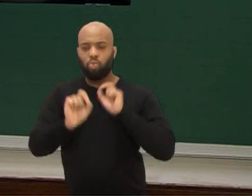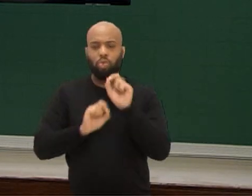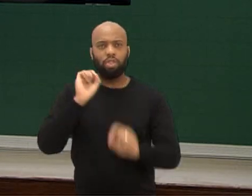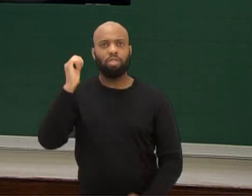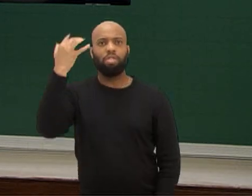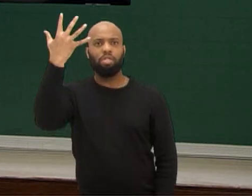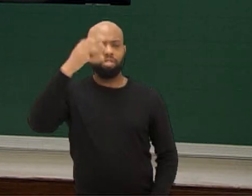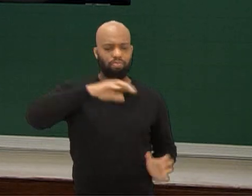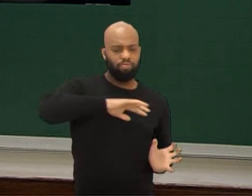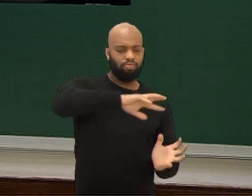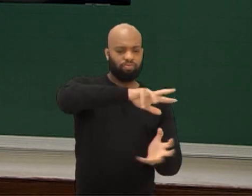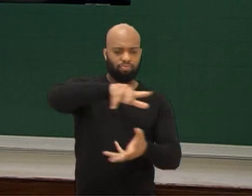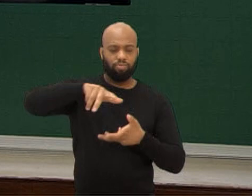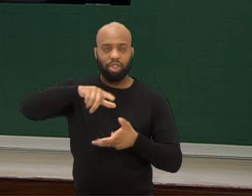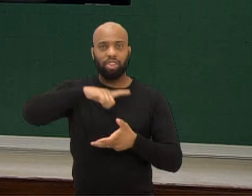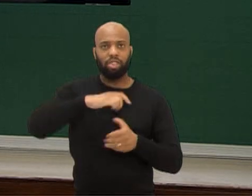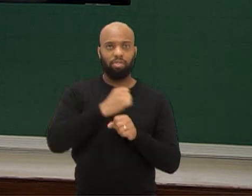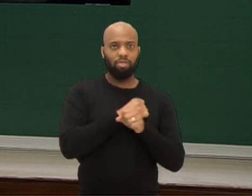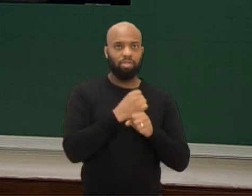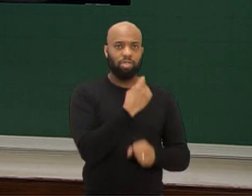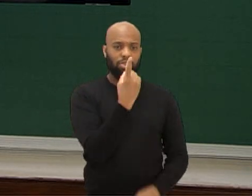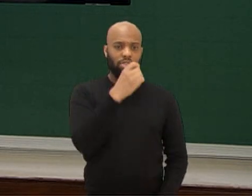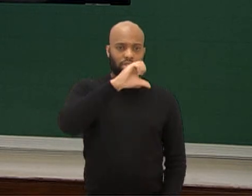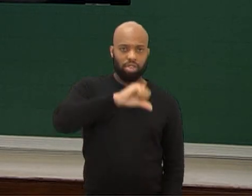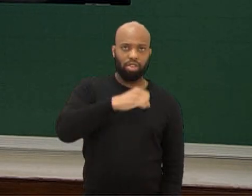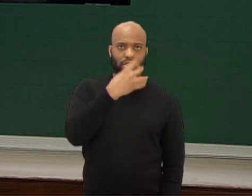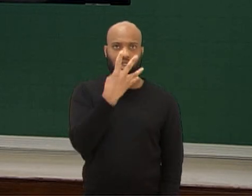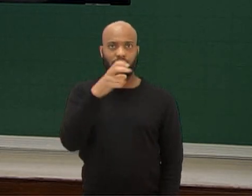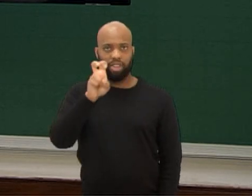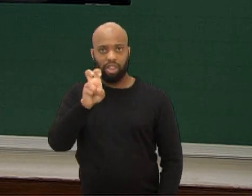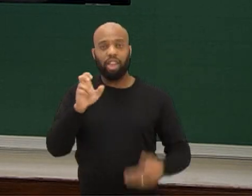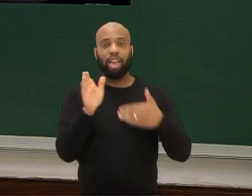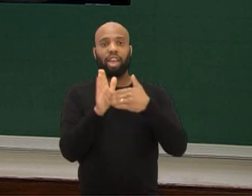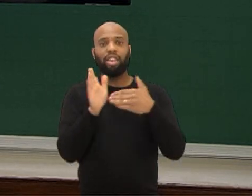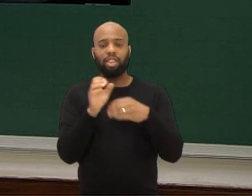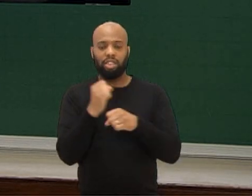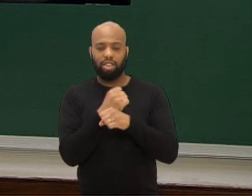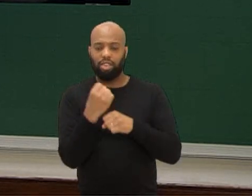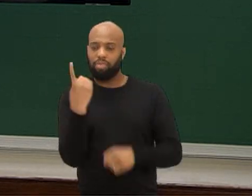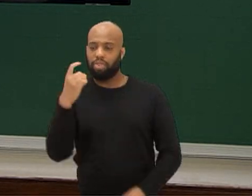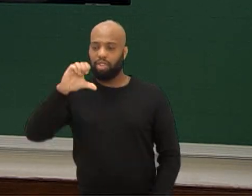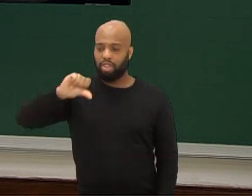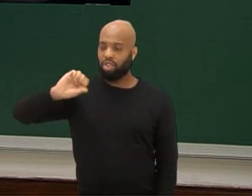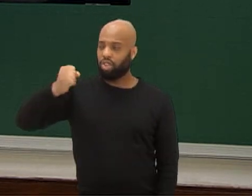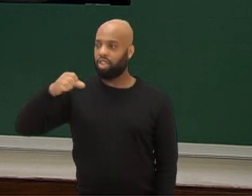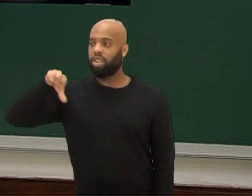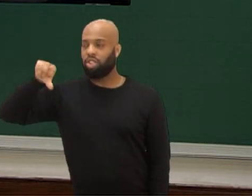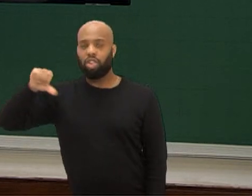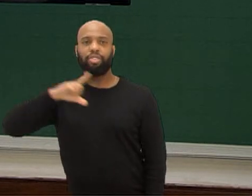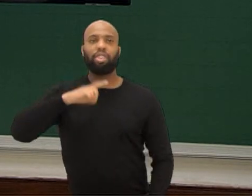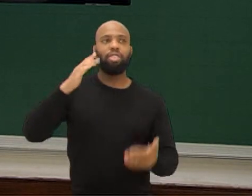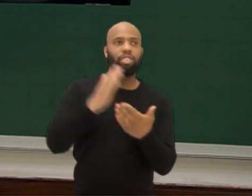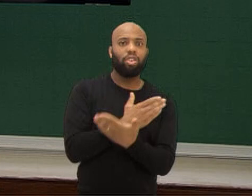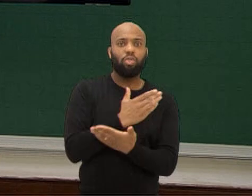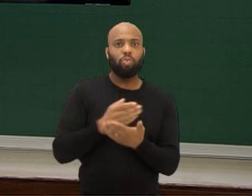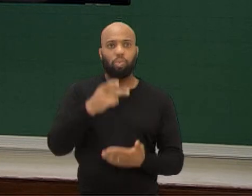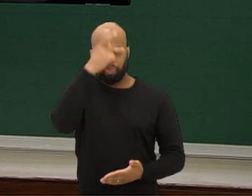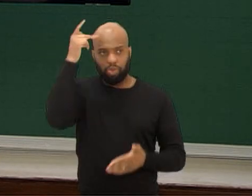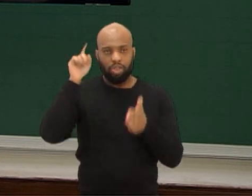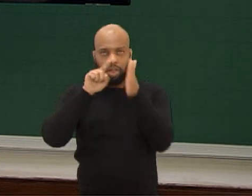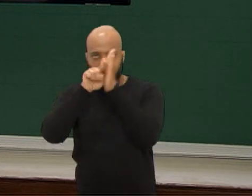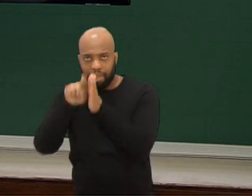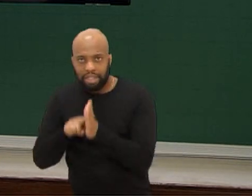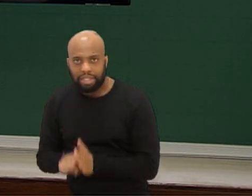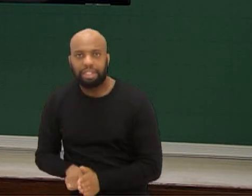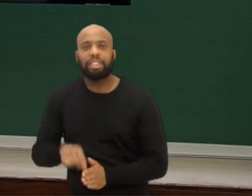no mundo entre 1945 até o ano de 1989. Existem alguns historiadores